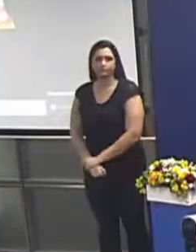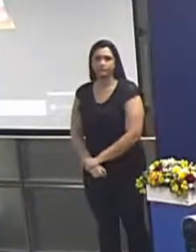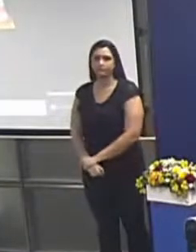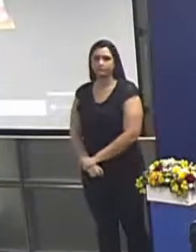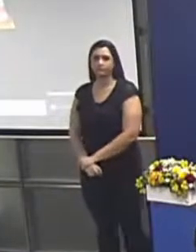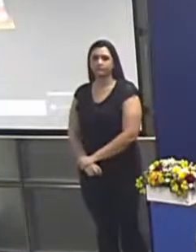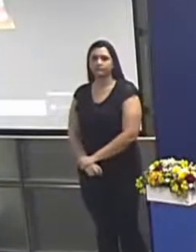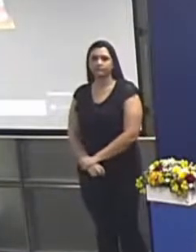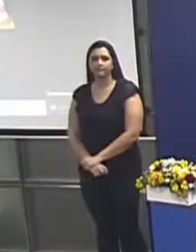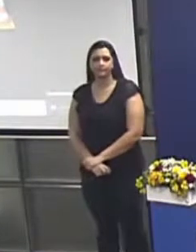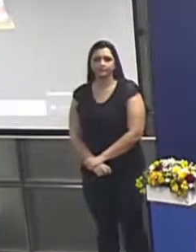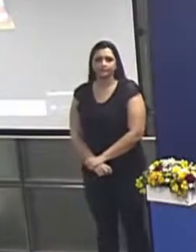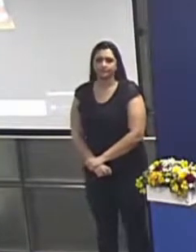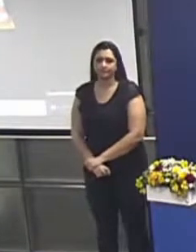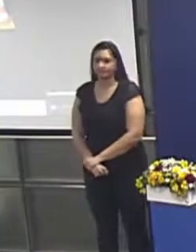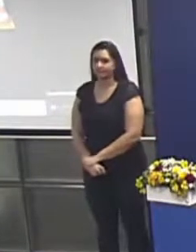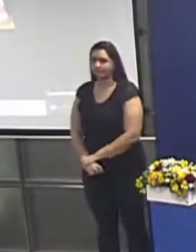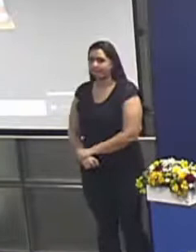Chove chuva,